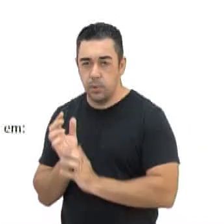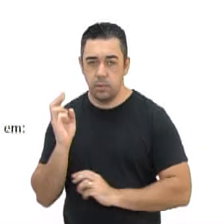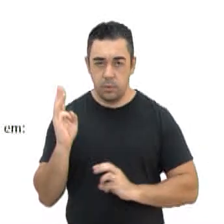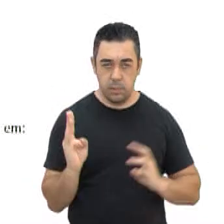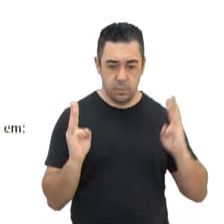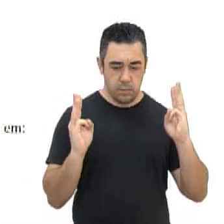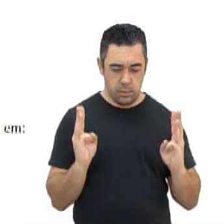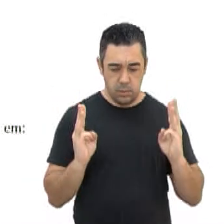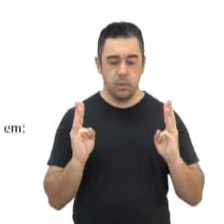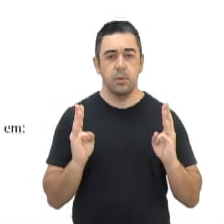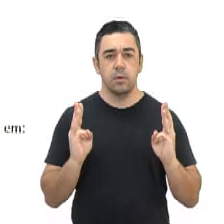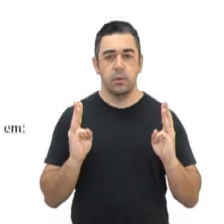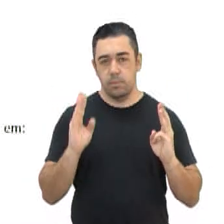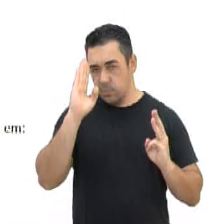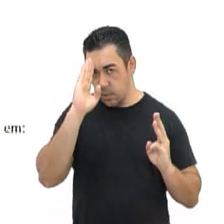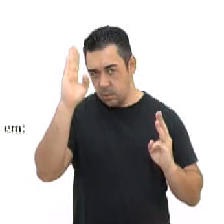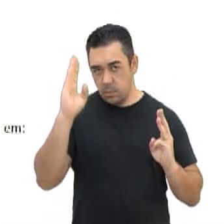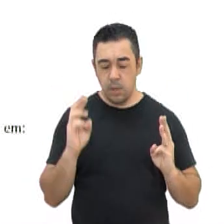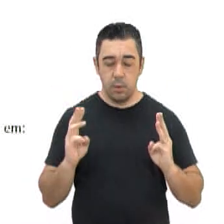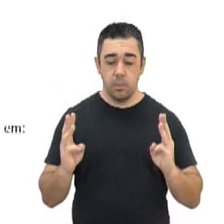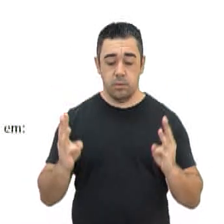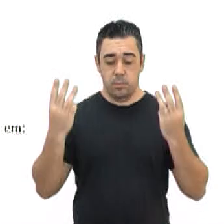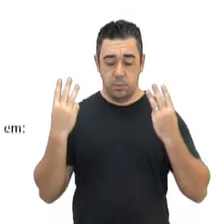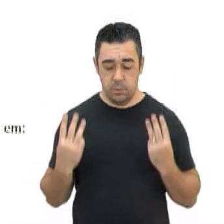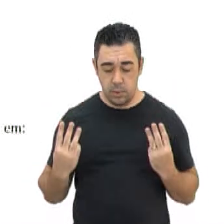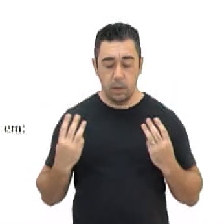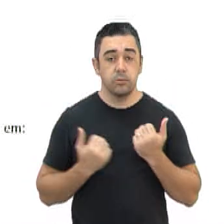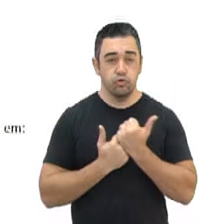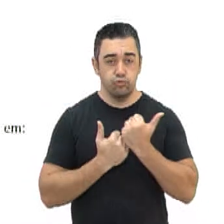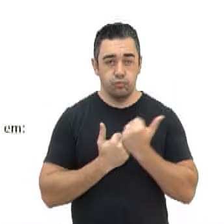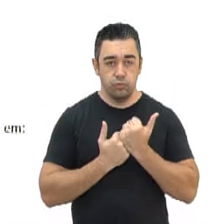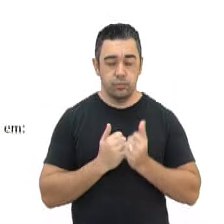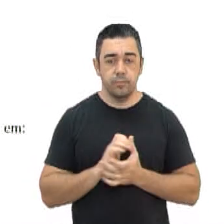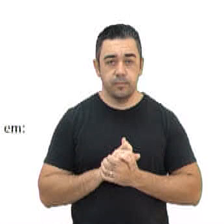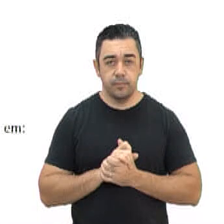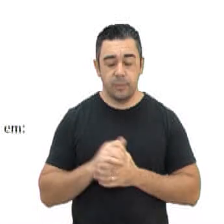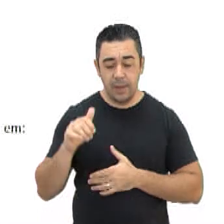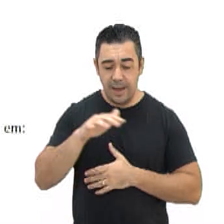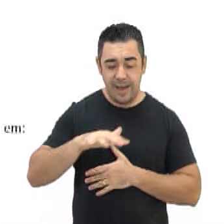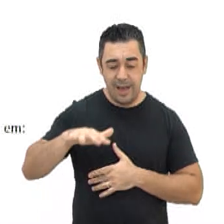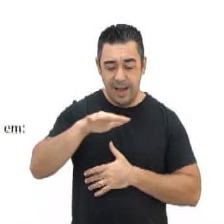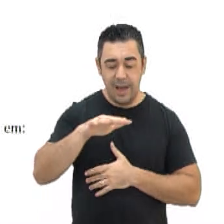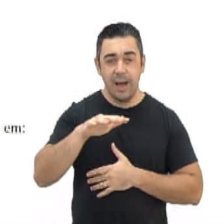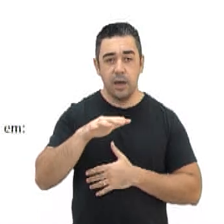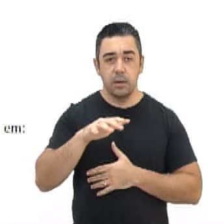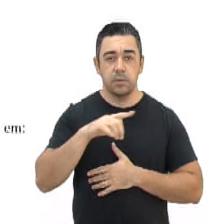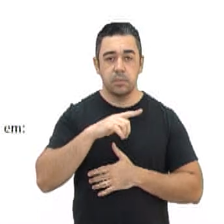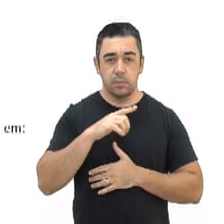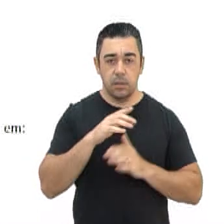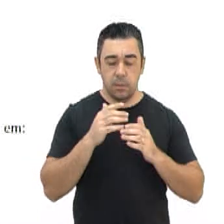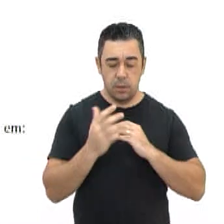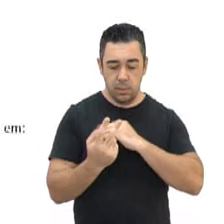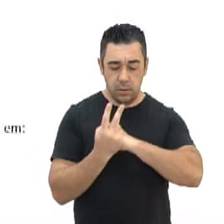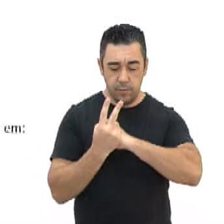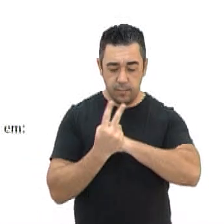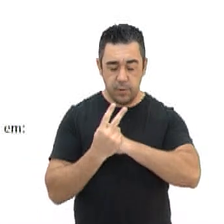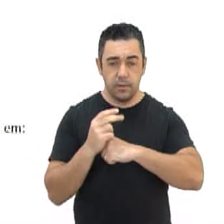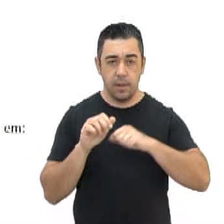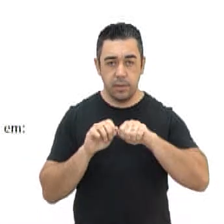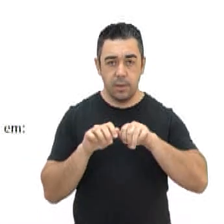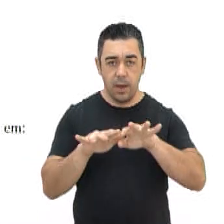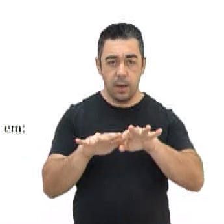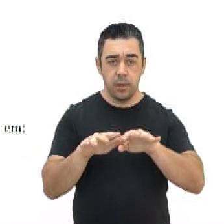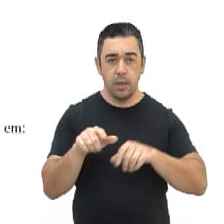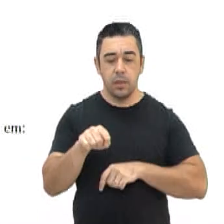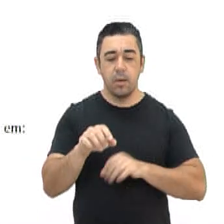atletas titulares e 3 reservas em cada equipe. Nós temos as áreas de jogo, área de defesa, área de ataque e